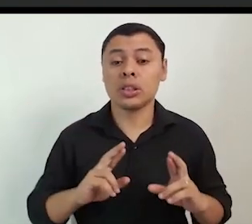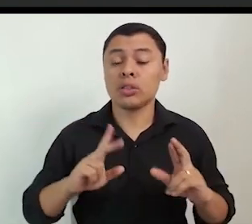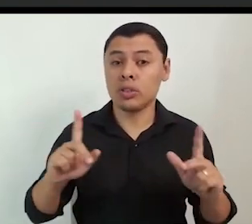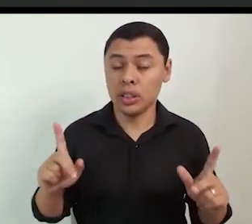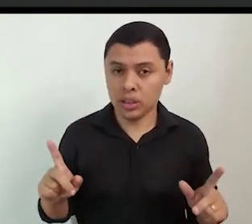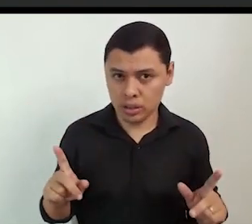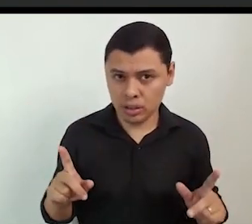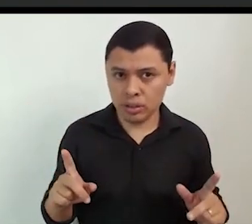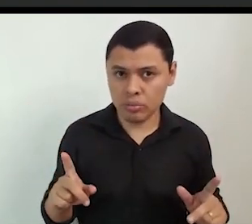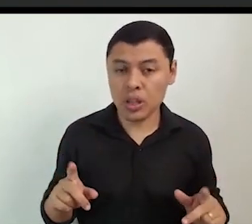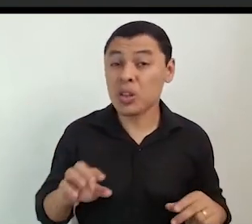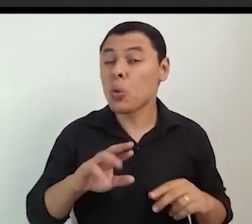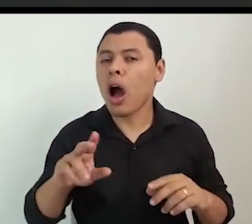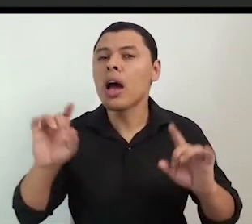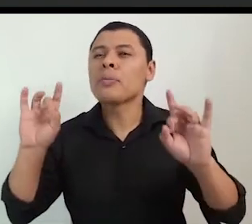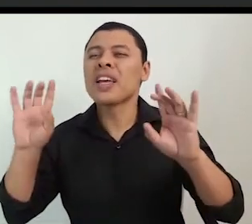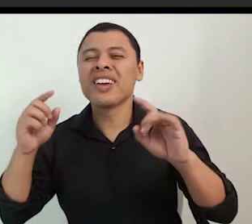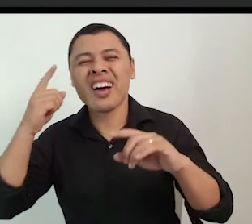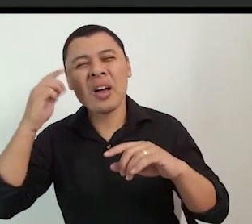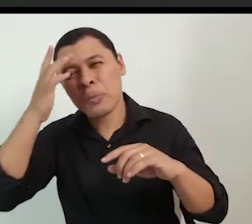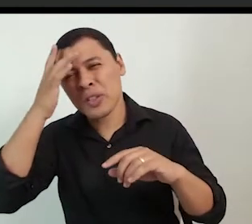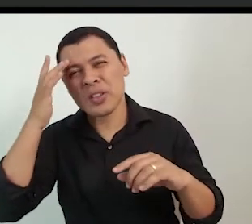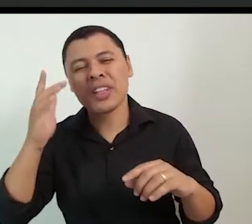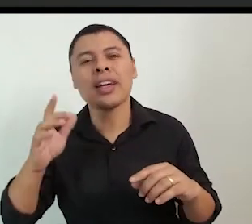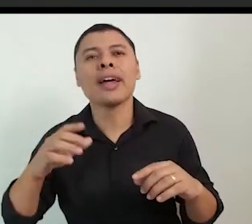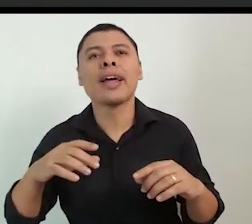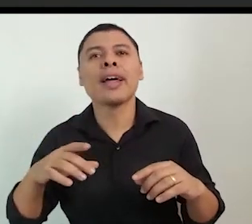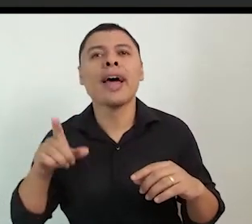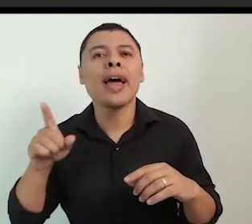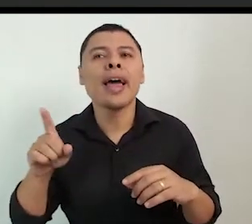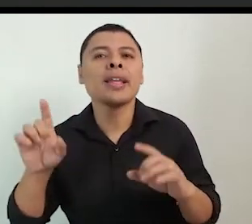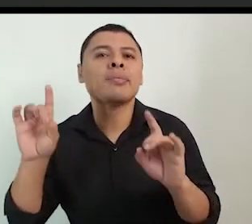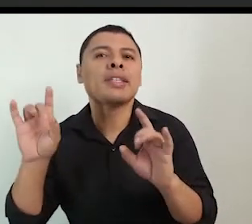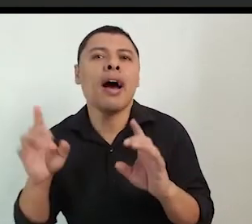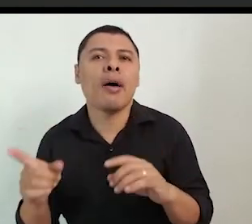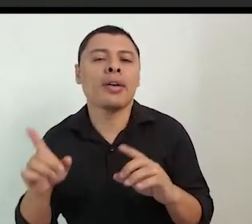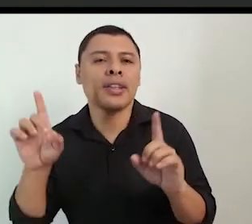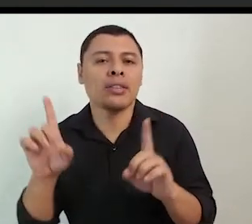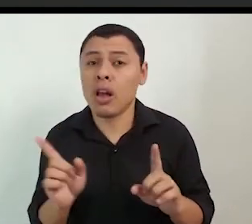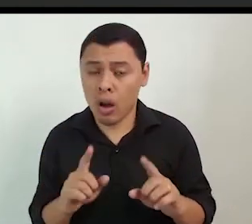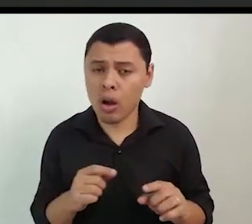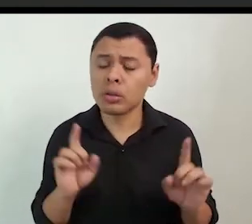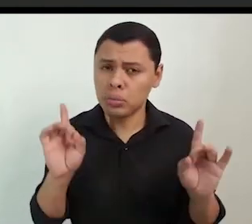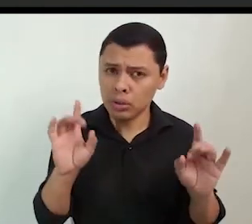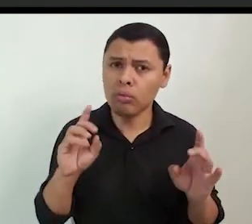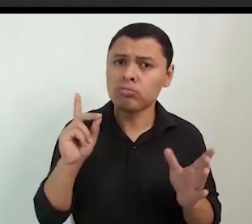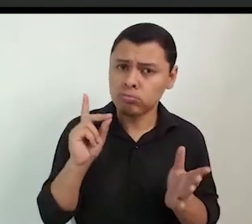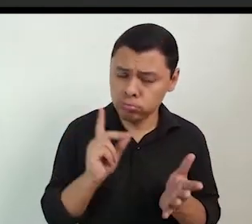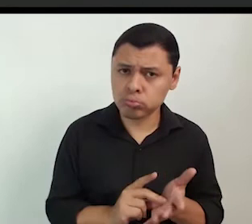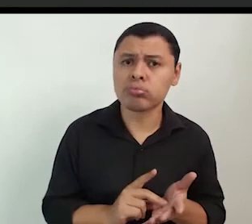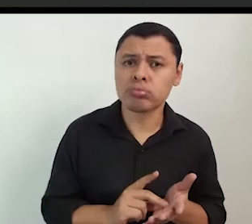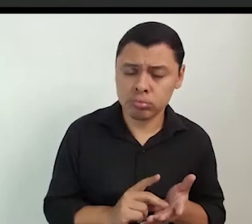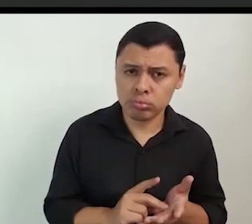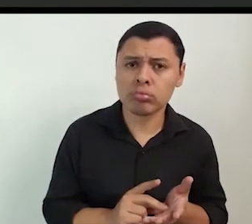especial no sentido que as pessoas utilizavam necessidades especiais. Não, é especial mesmo, né? Então, assim, porque eu começo